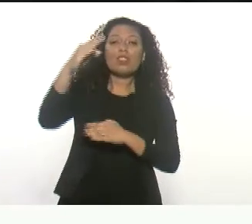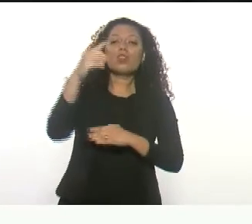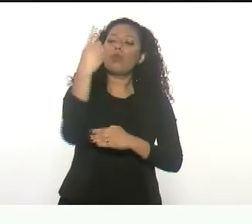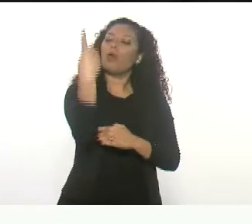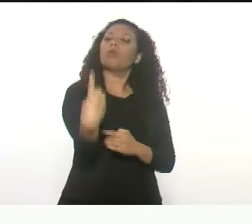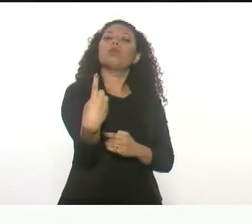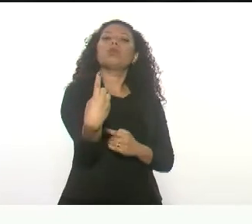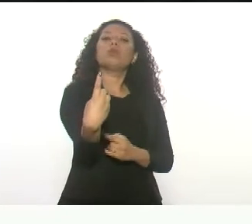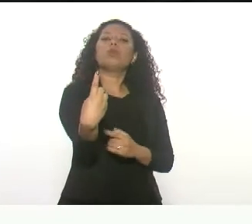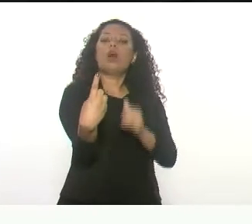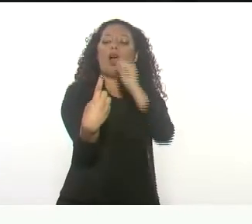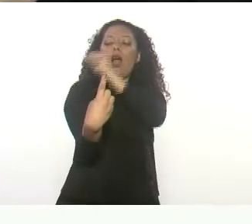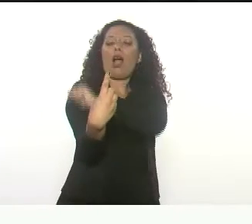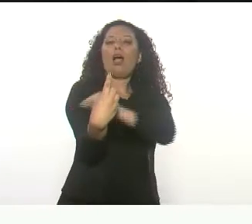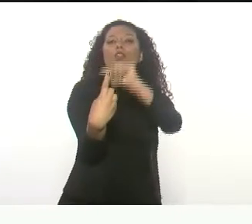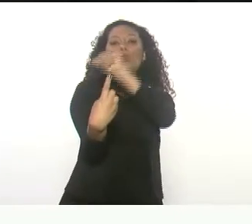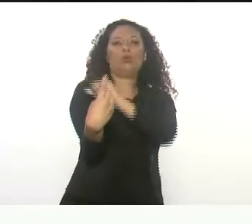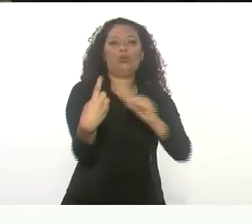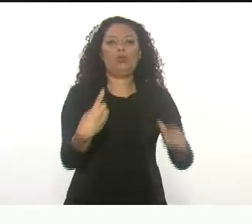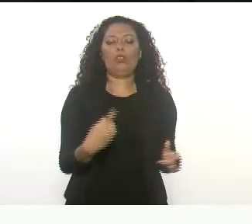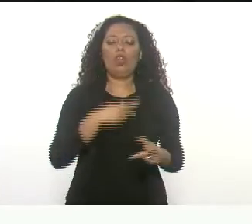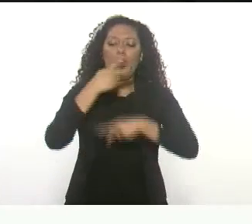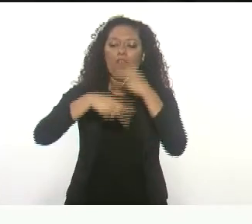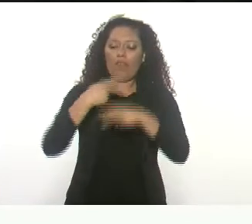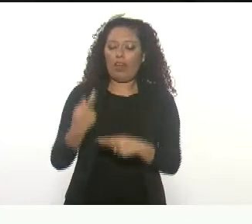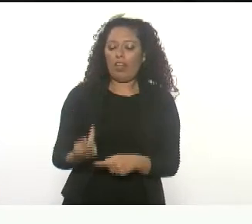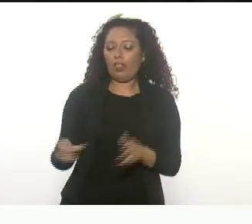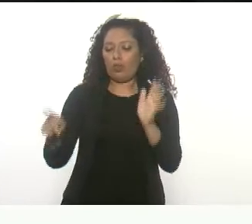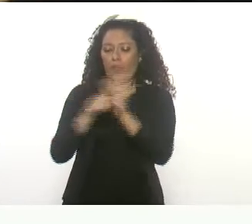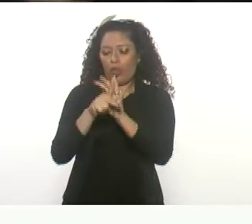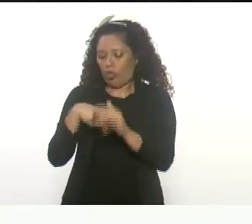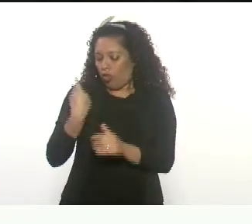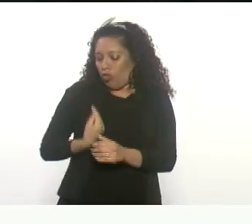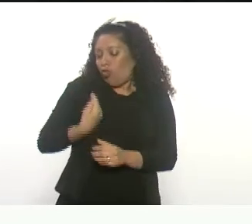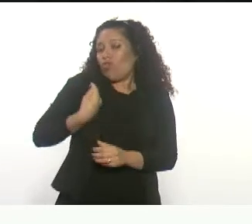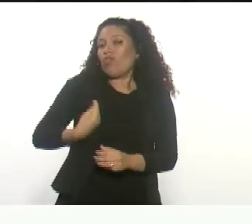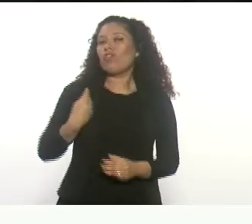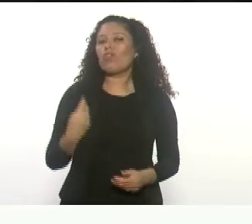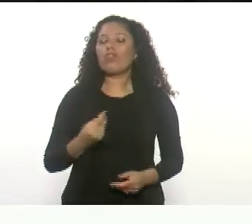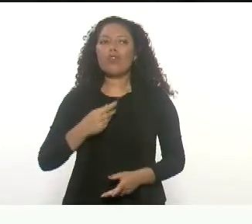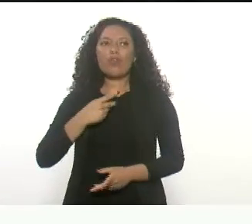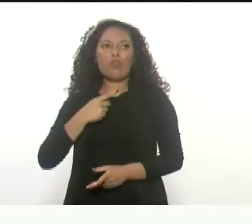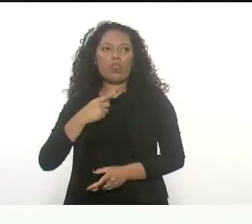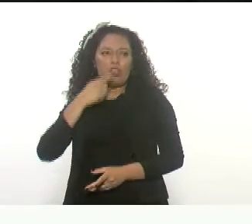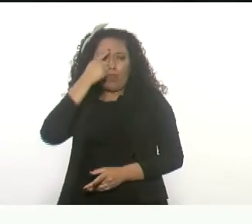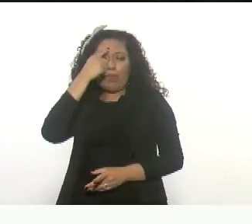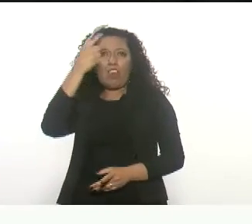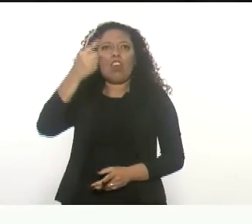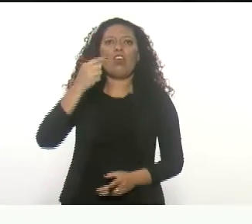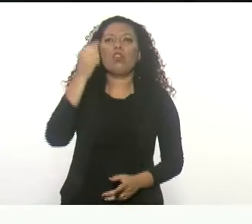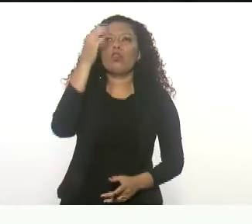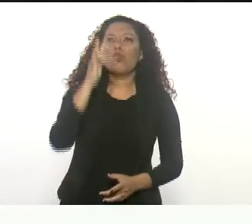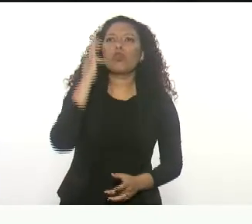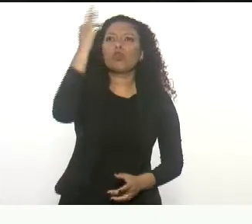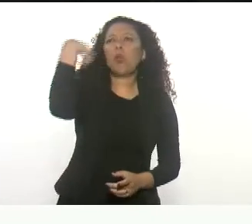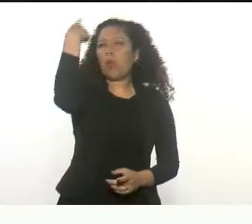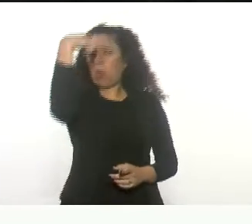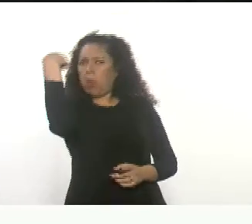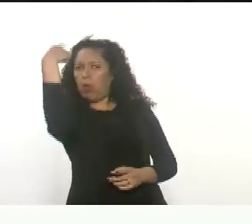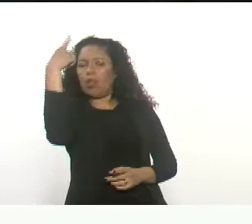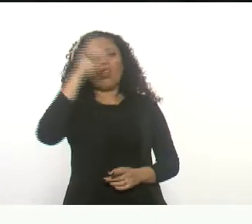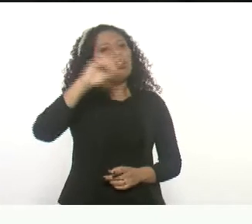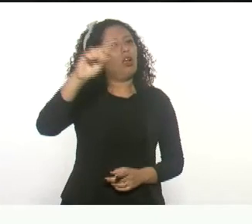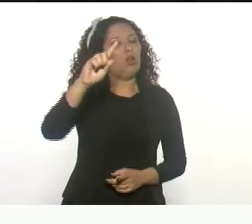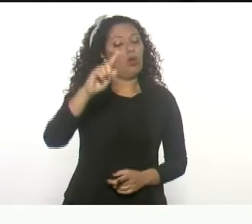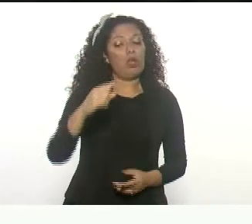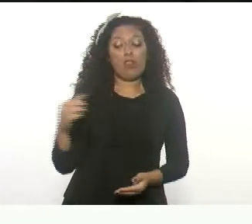projeto de vida, fica parecendo que o aluno com, 12 anos tem que saber o que quer ser advogado. Não é isso. Não é isso. Falar em